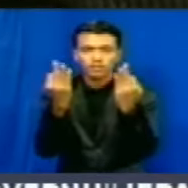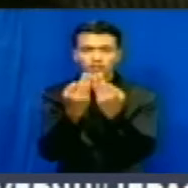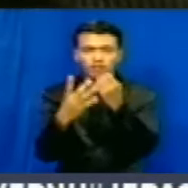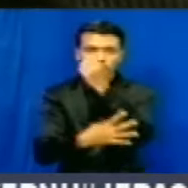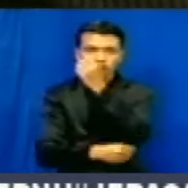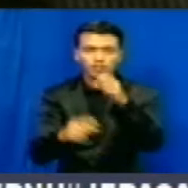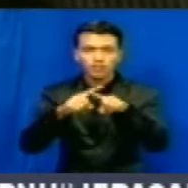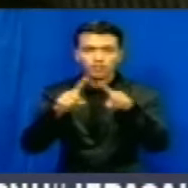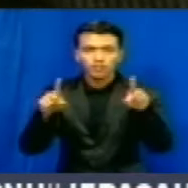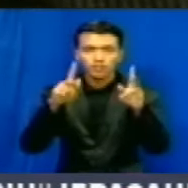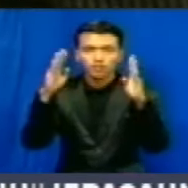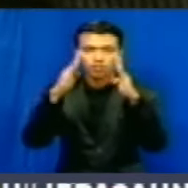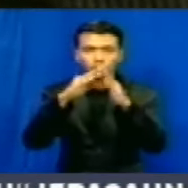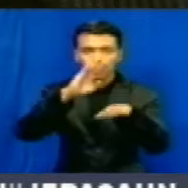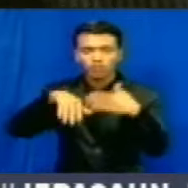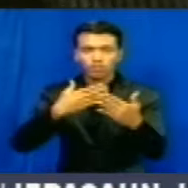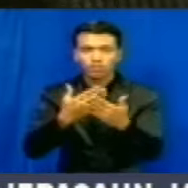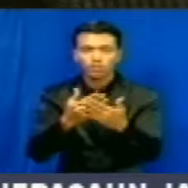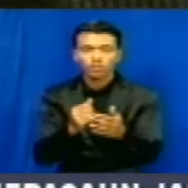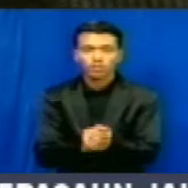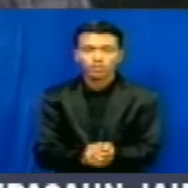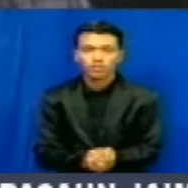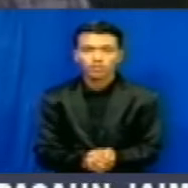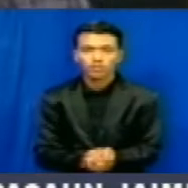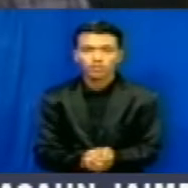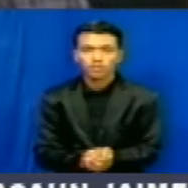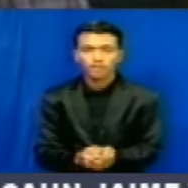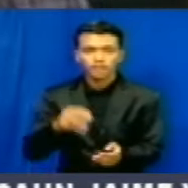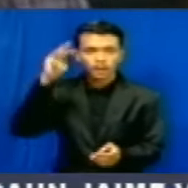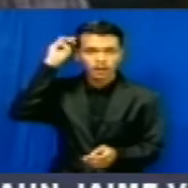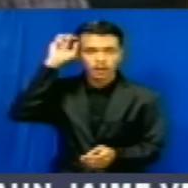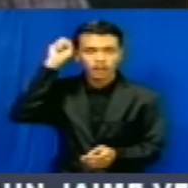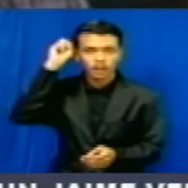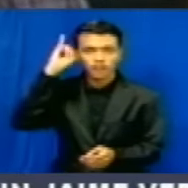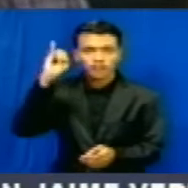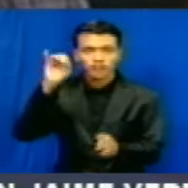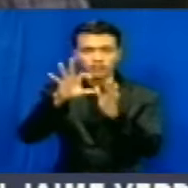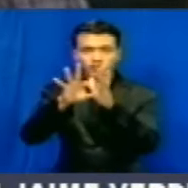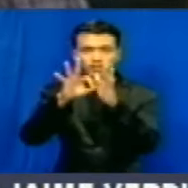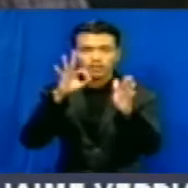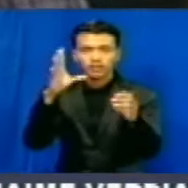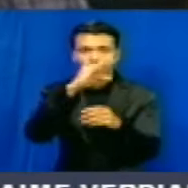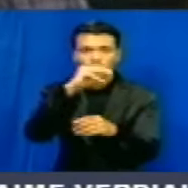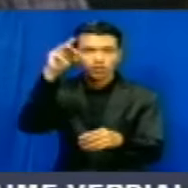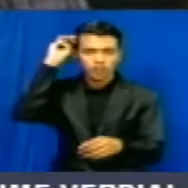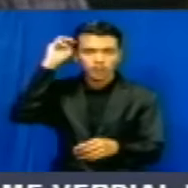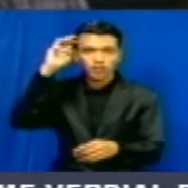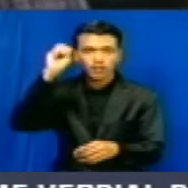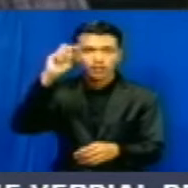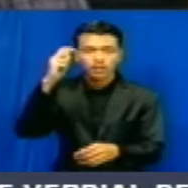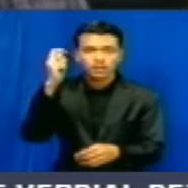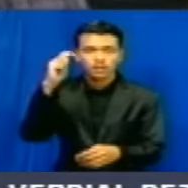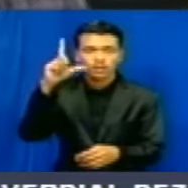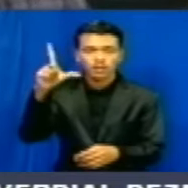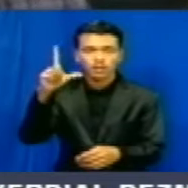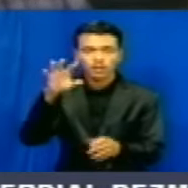beba uma canhoto. Orientações do Ministério da Solidariedade Social retam o Ministério da Administração Estatal retam,